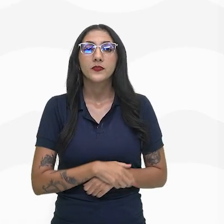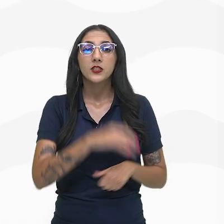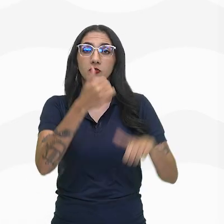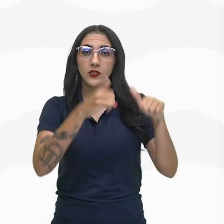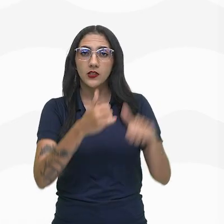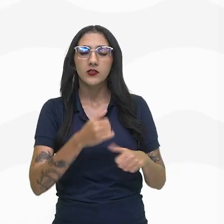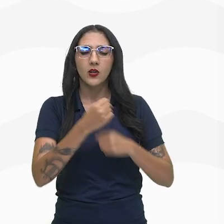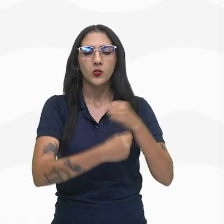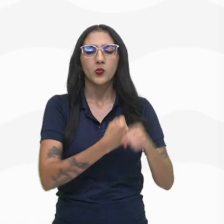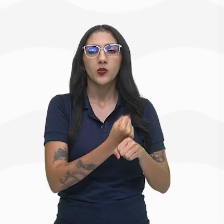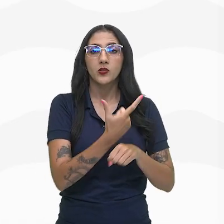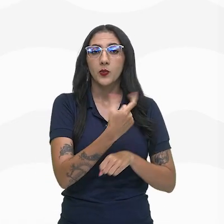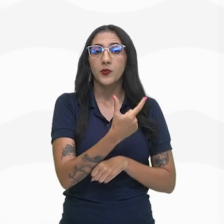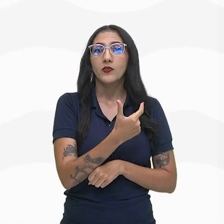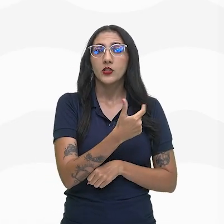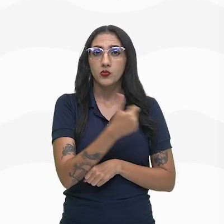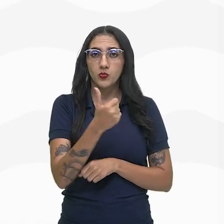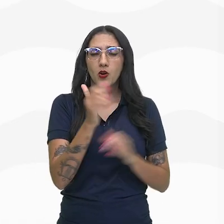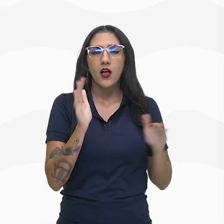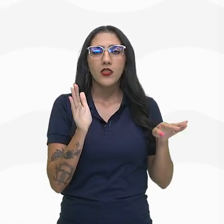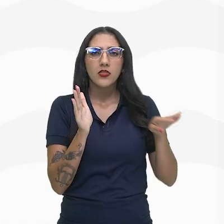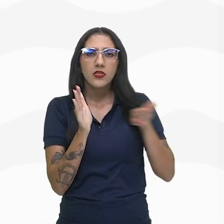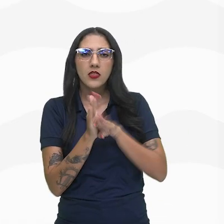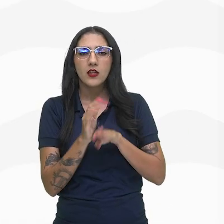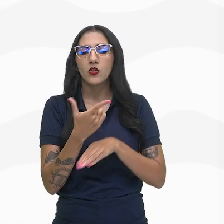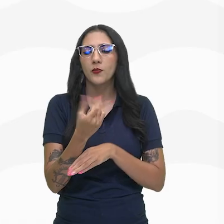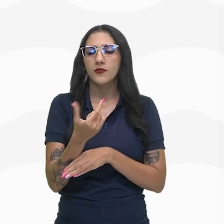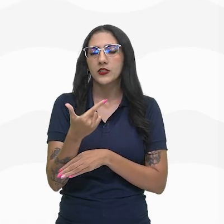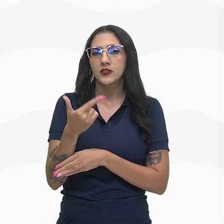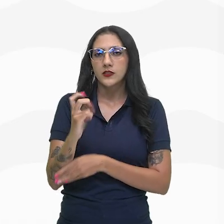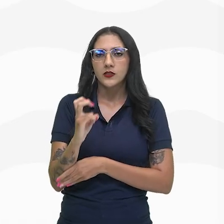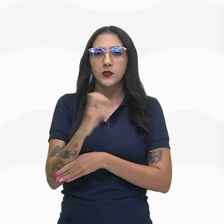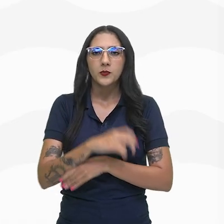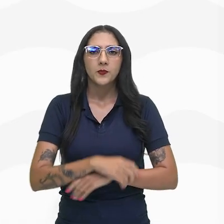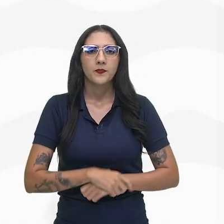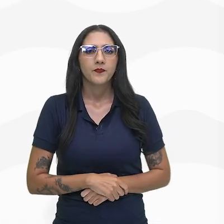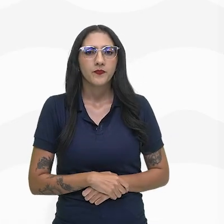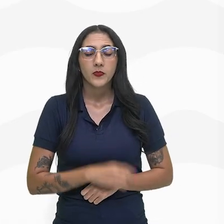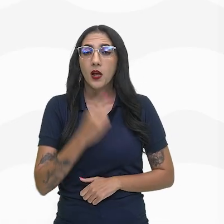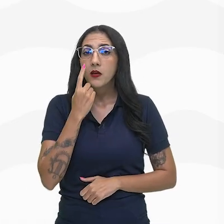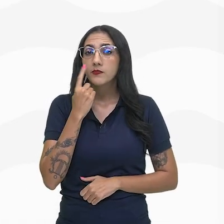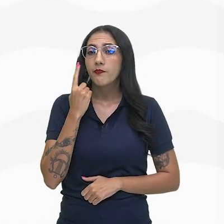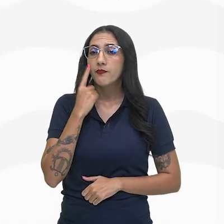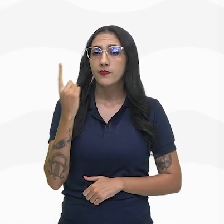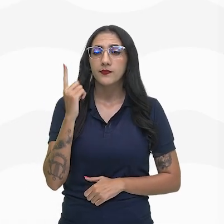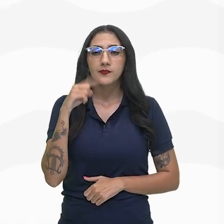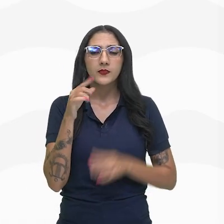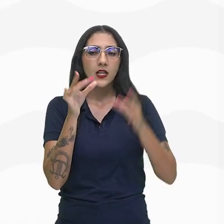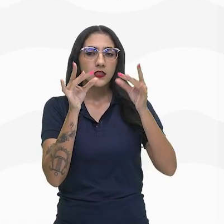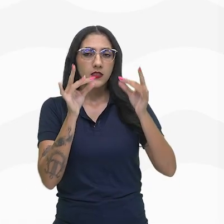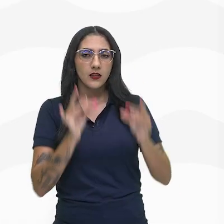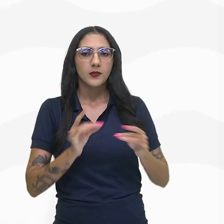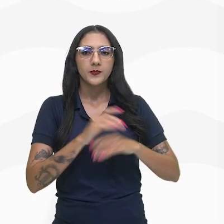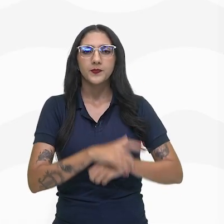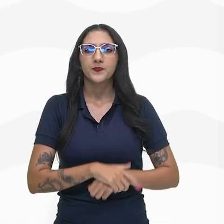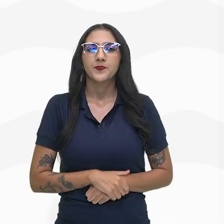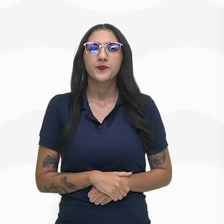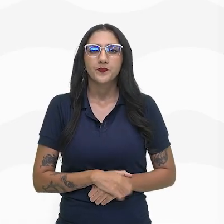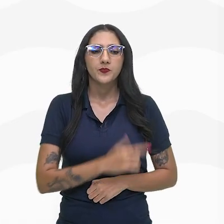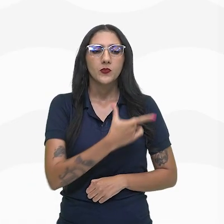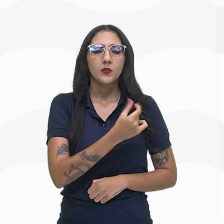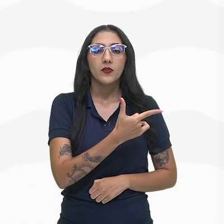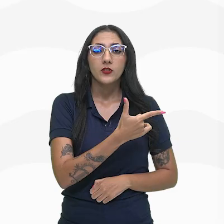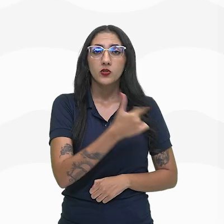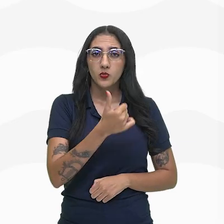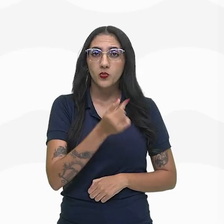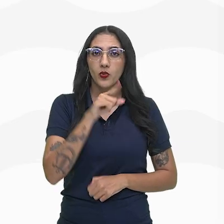de 2021 a 2025. Observem esses detalhes, tá? Então, o ano de 2021 é